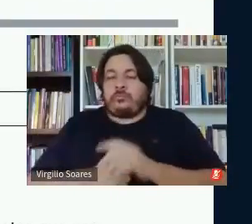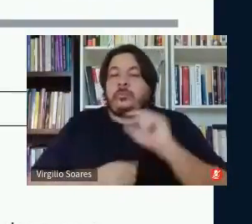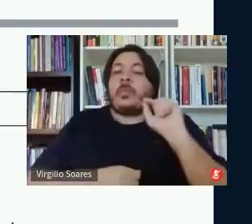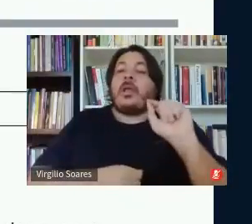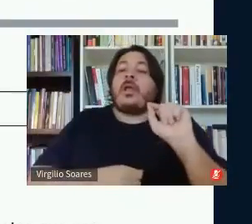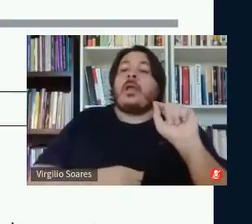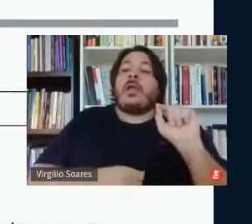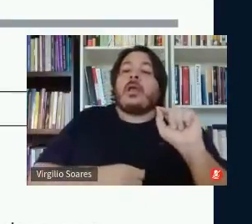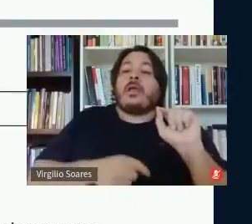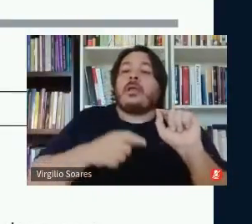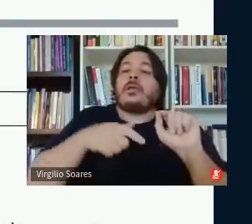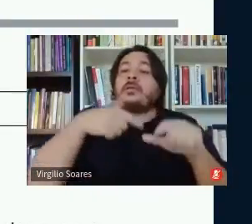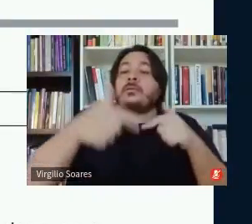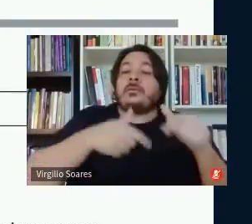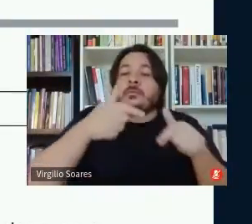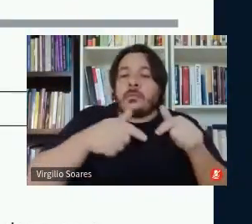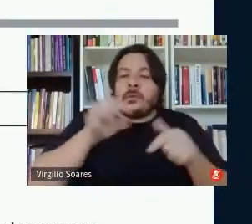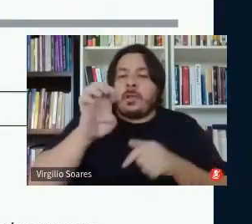eles